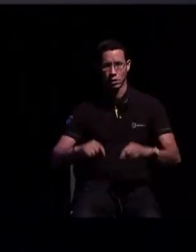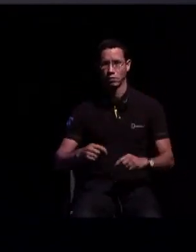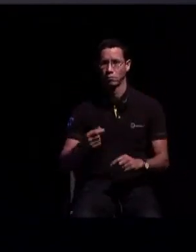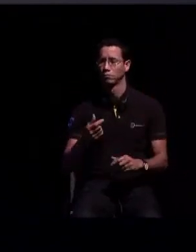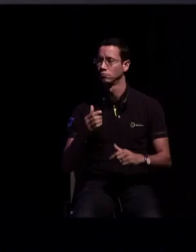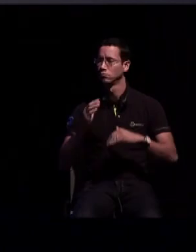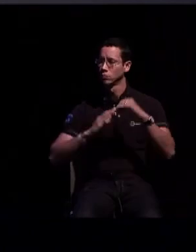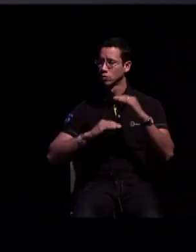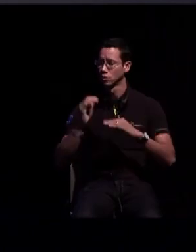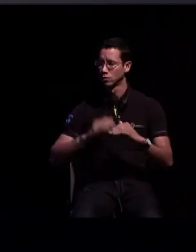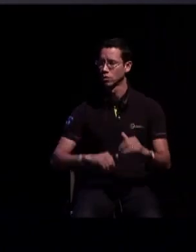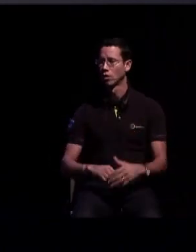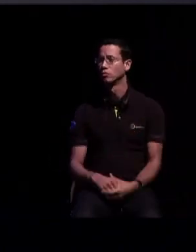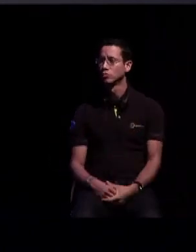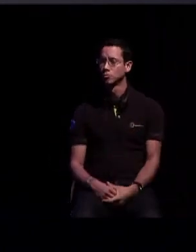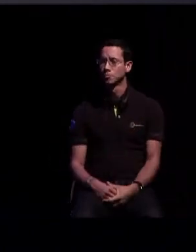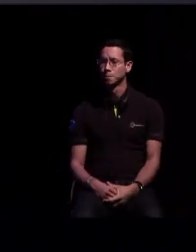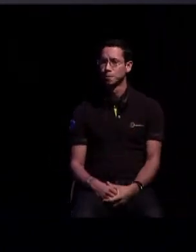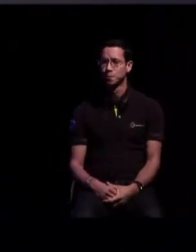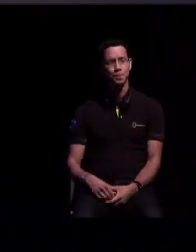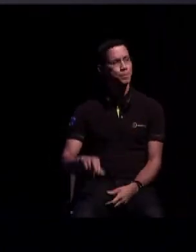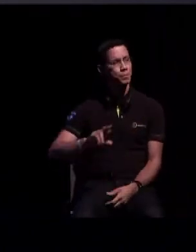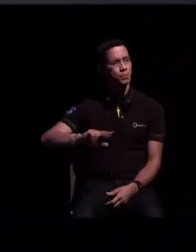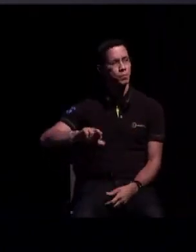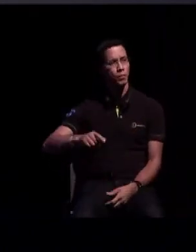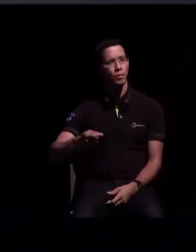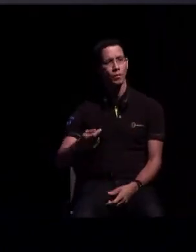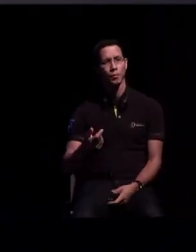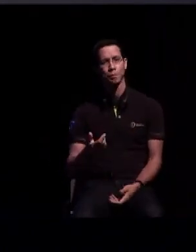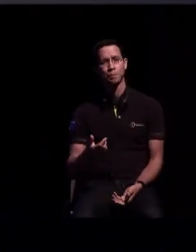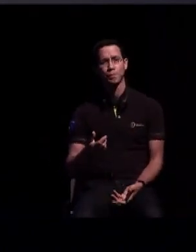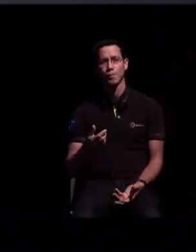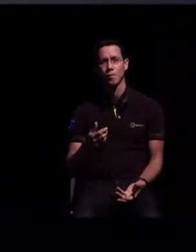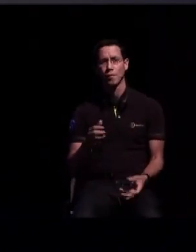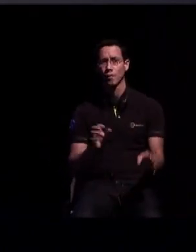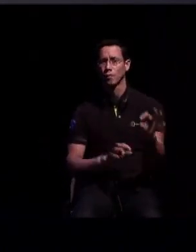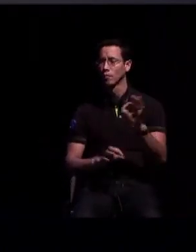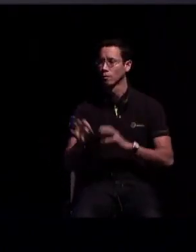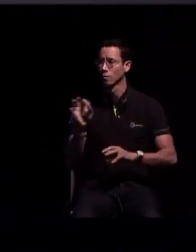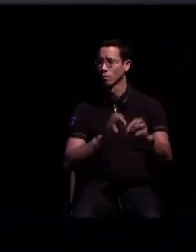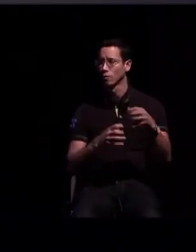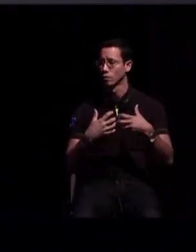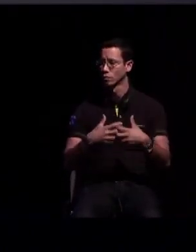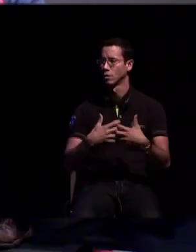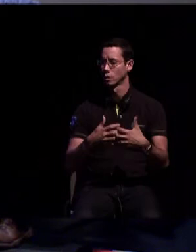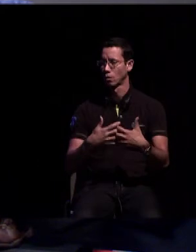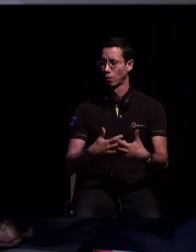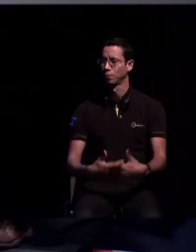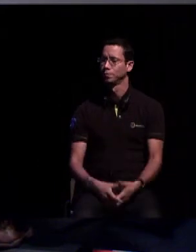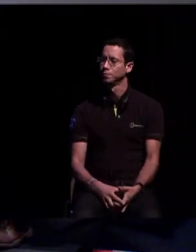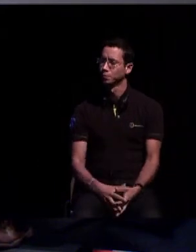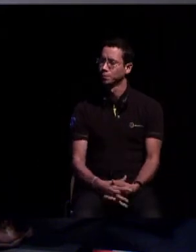né? E não manipulativa, né? e instrumental.